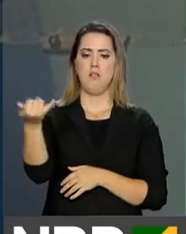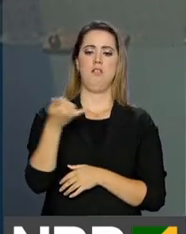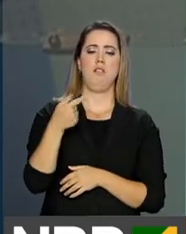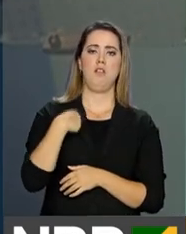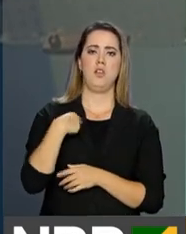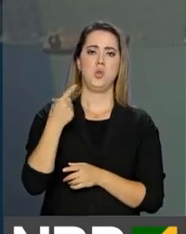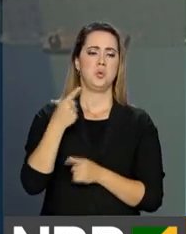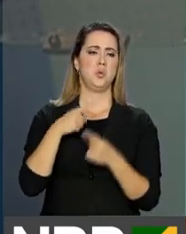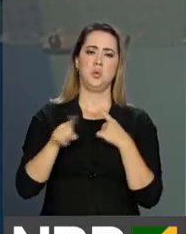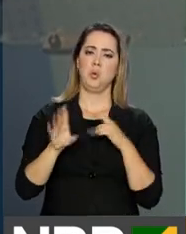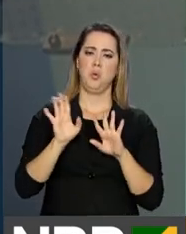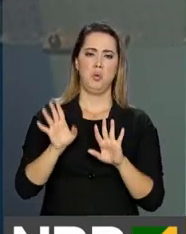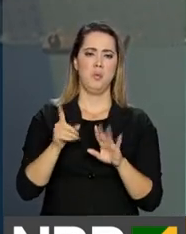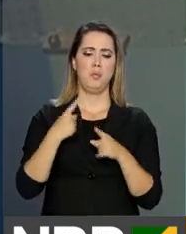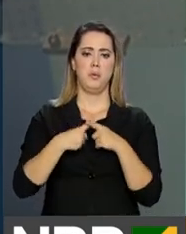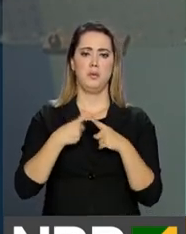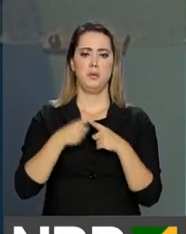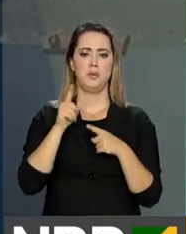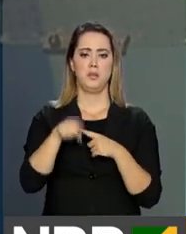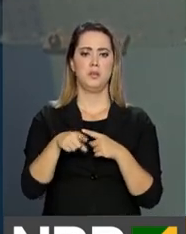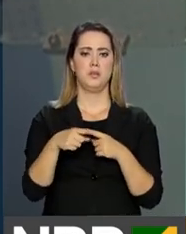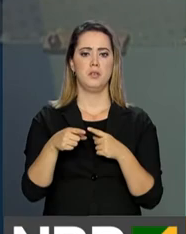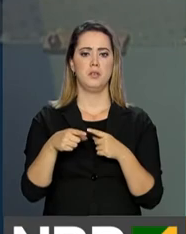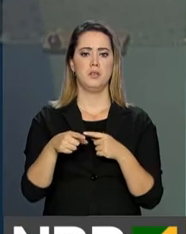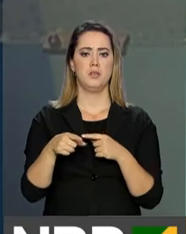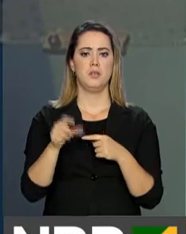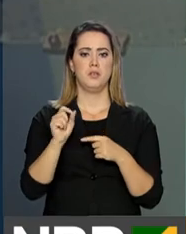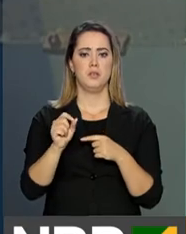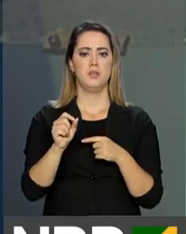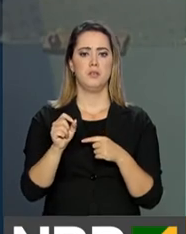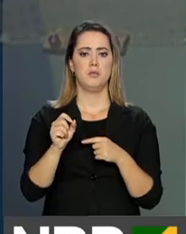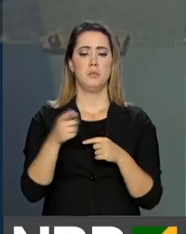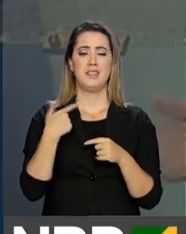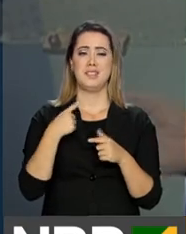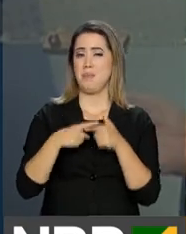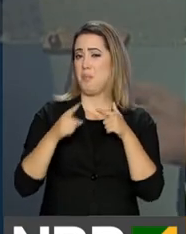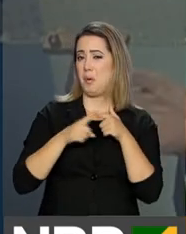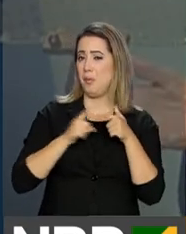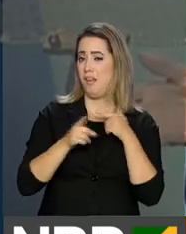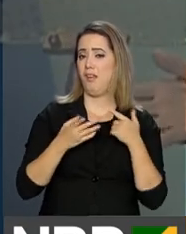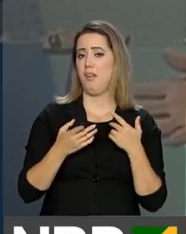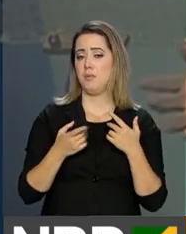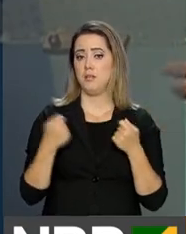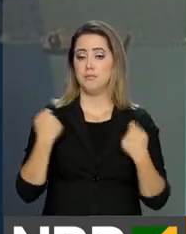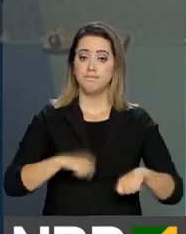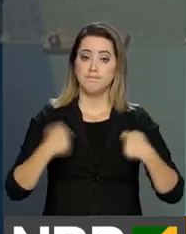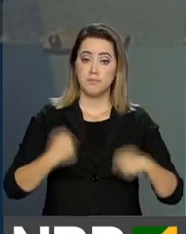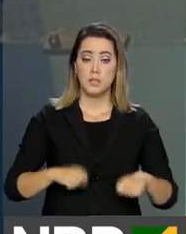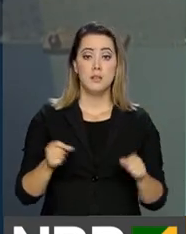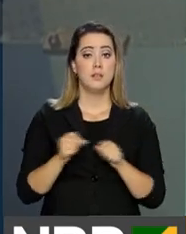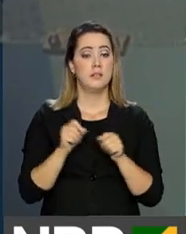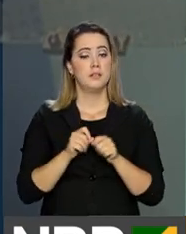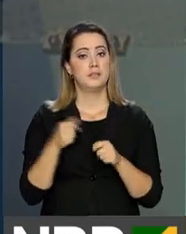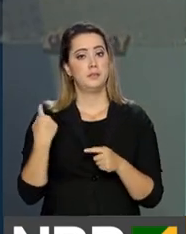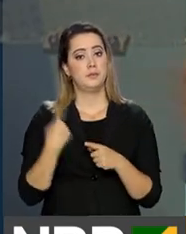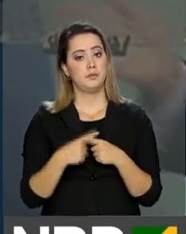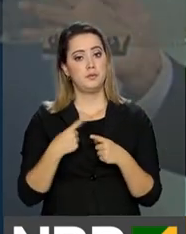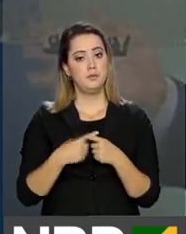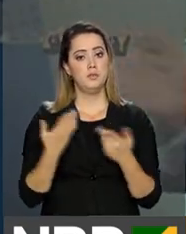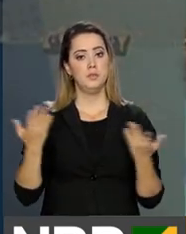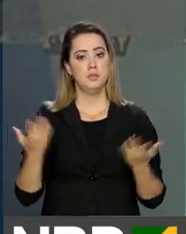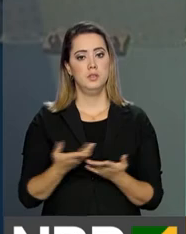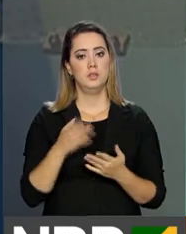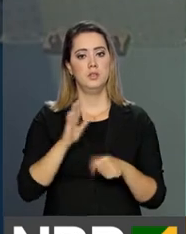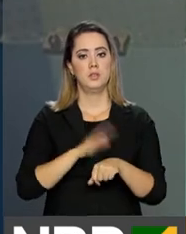que é abelha, né? Que é, me chame de abelha. Eu digo, nós temos que fazer isso. Nós queremos,